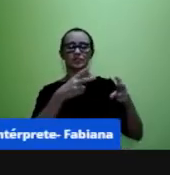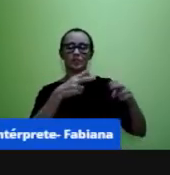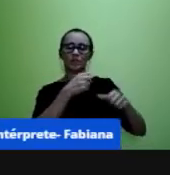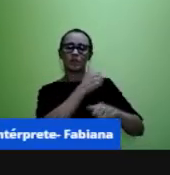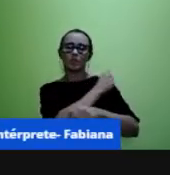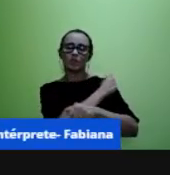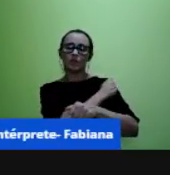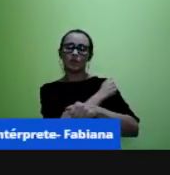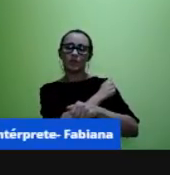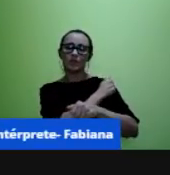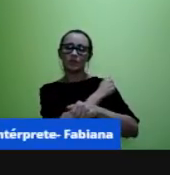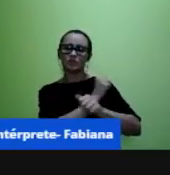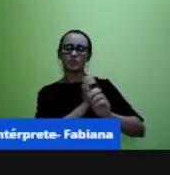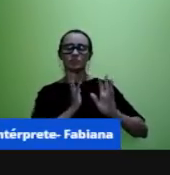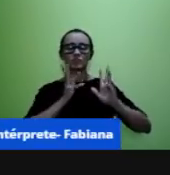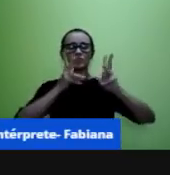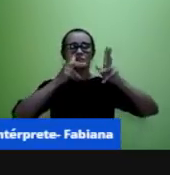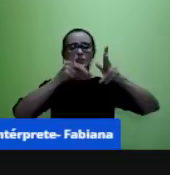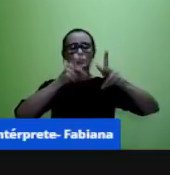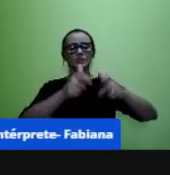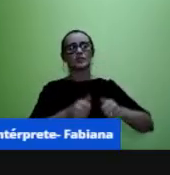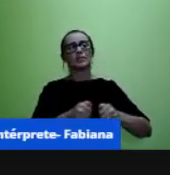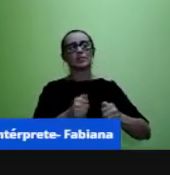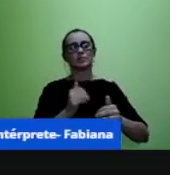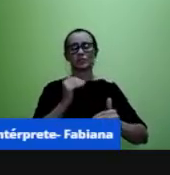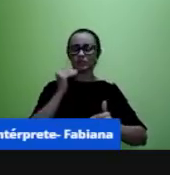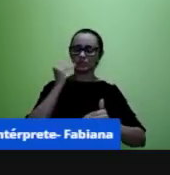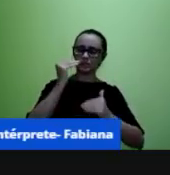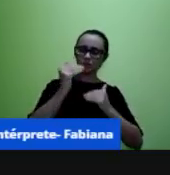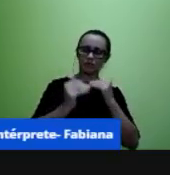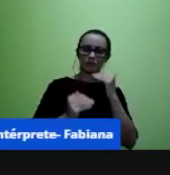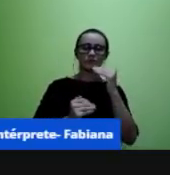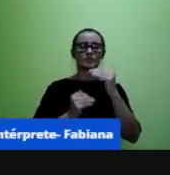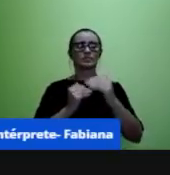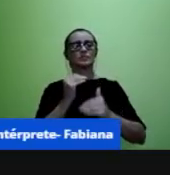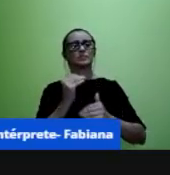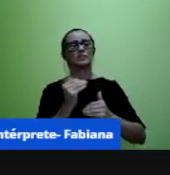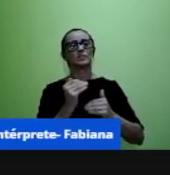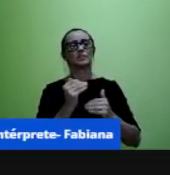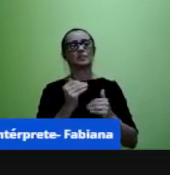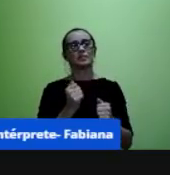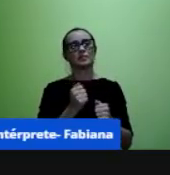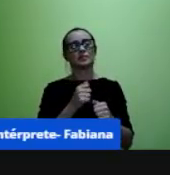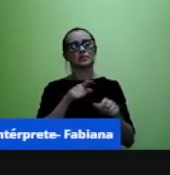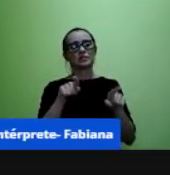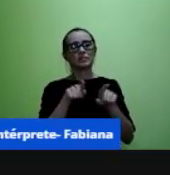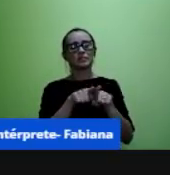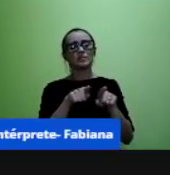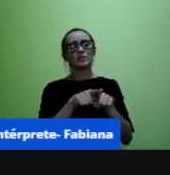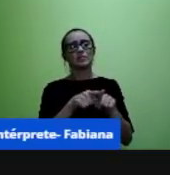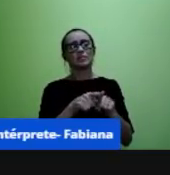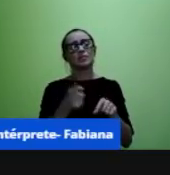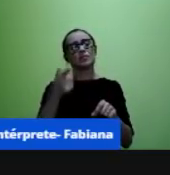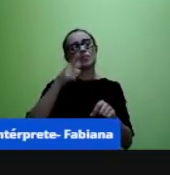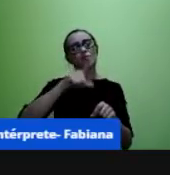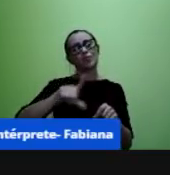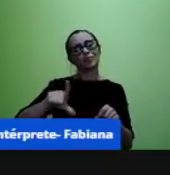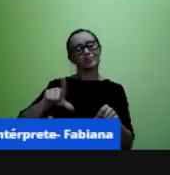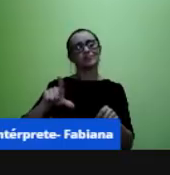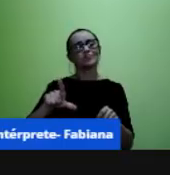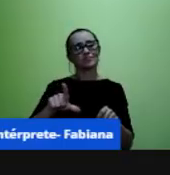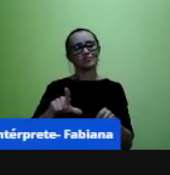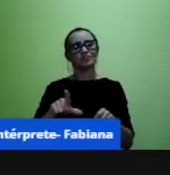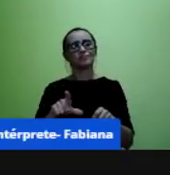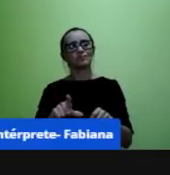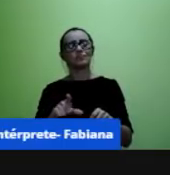conta todo esse processo de ensino-aprendizagem dele, eu tenho que levar em conta outros conhecimentos que não seja só o motor. Tá? Então,